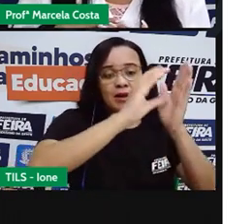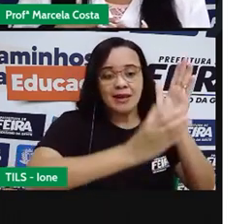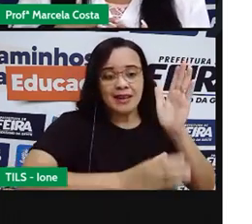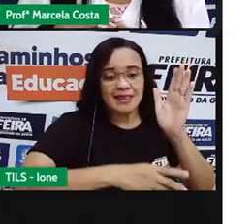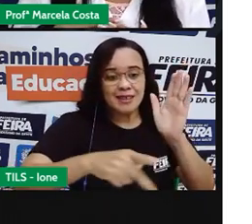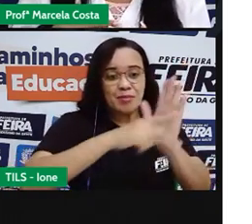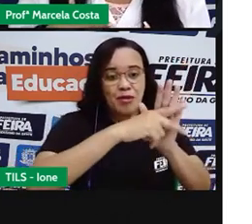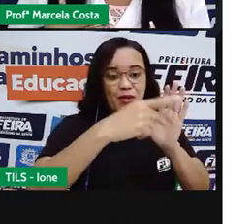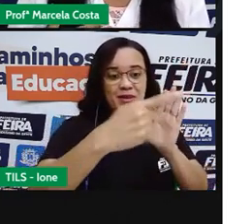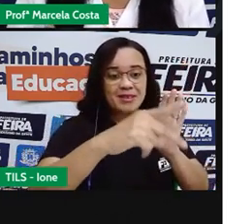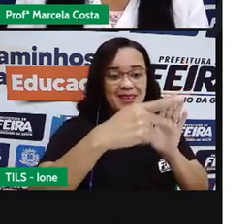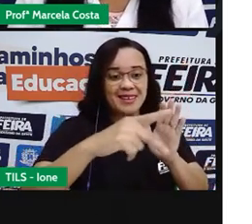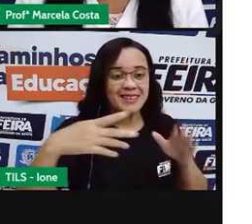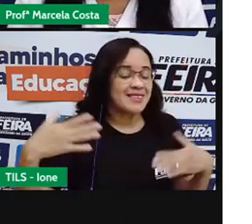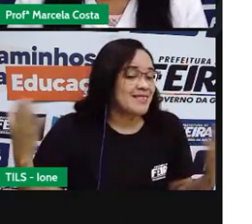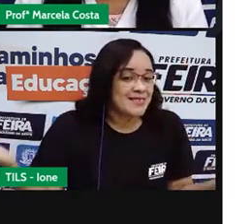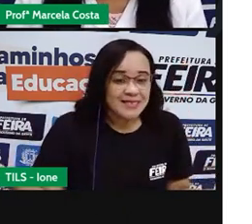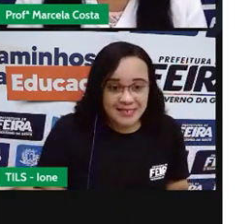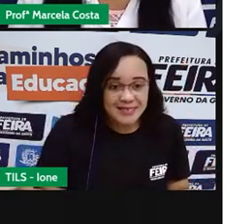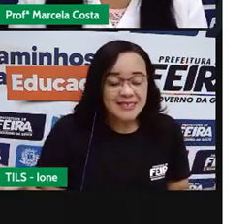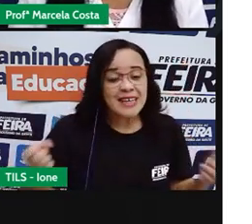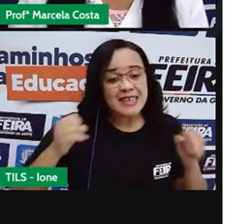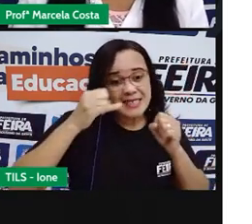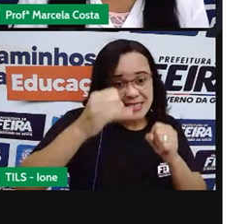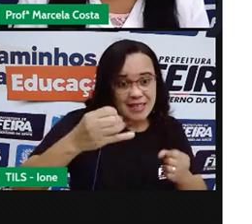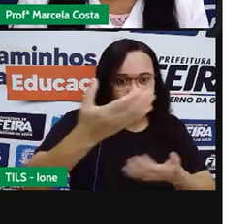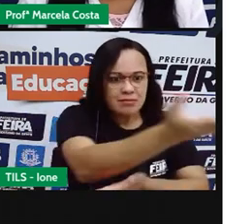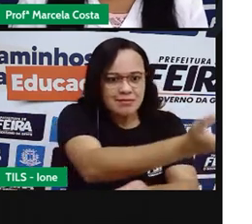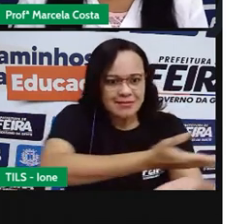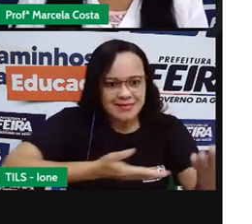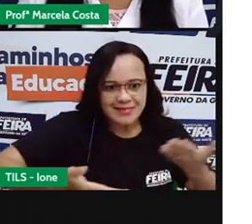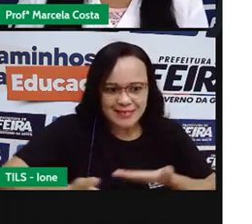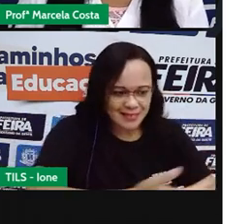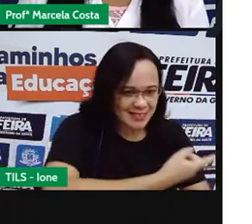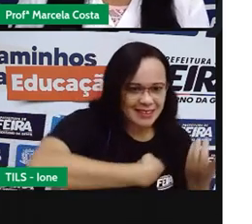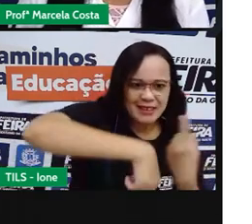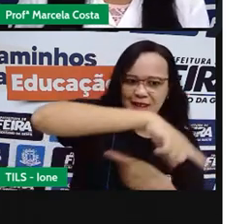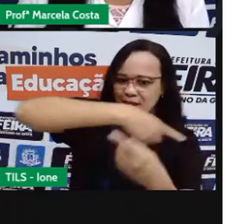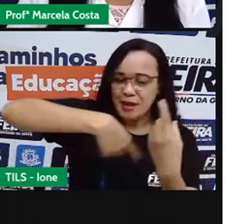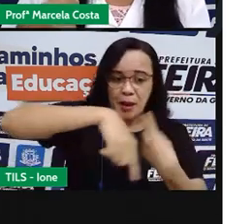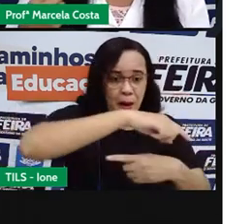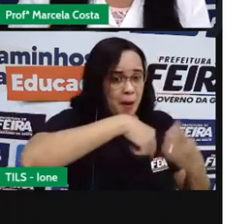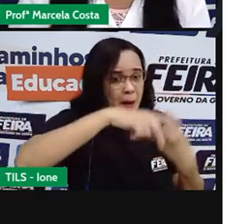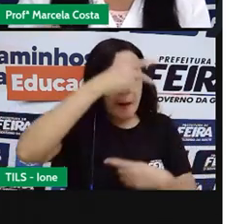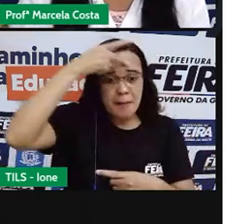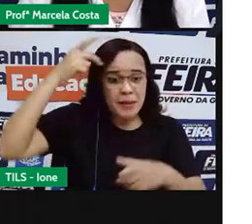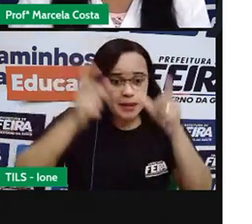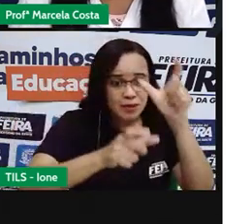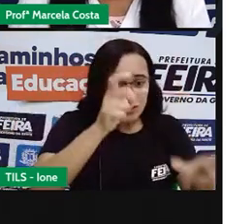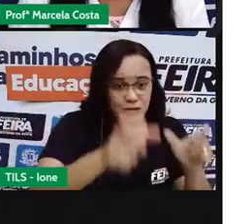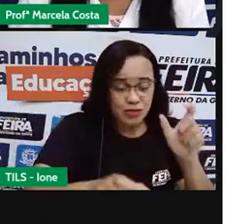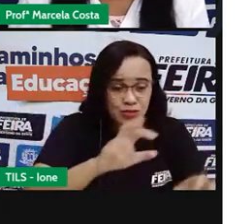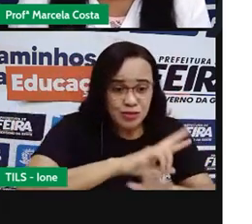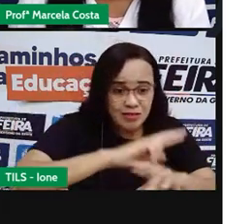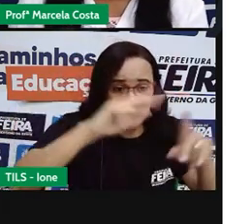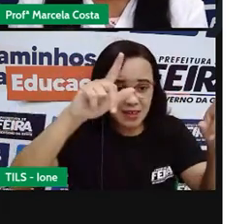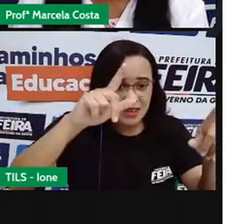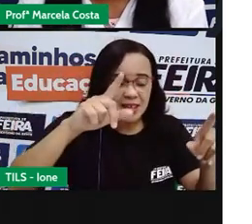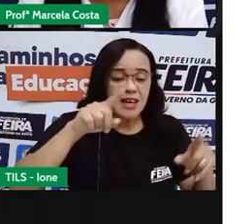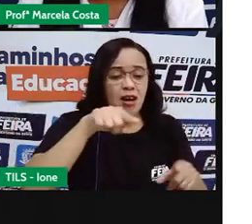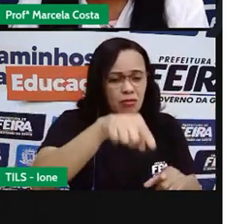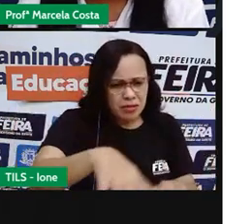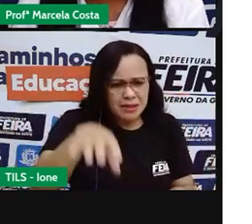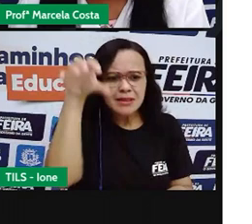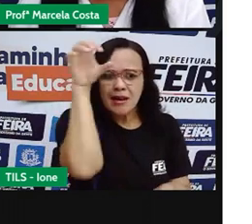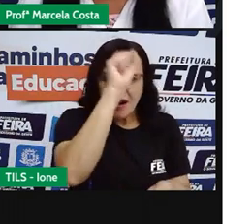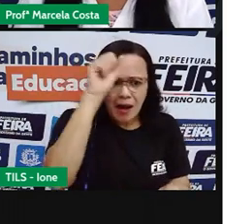sua. Quando você interage com outro que é diferente de você, Você aprende com essas características que